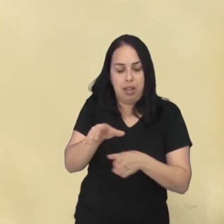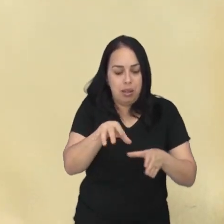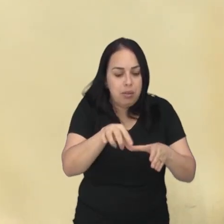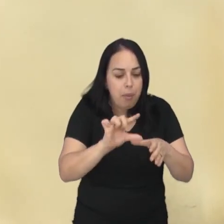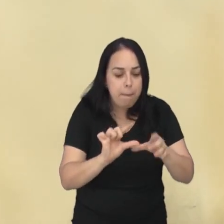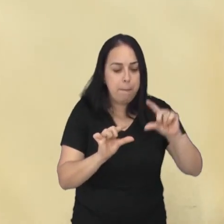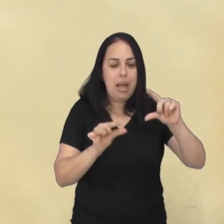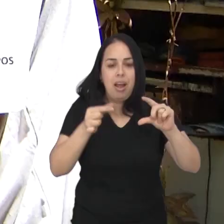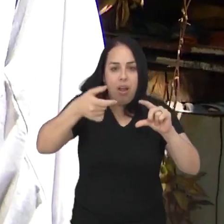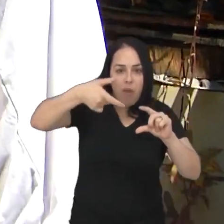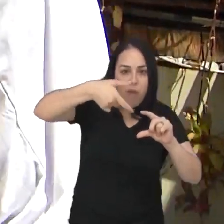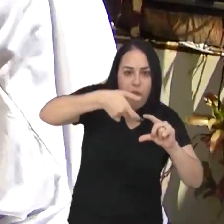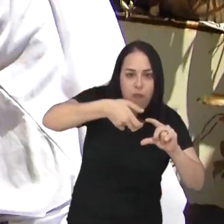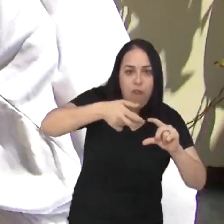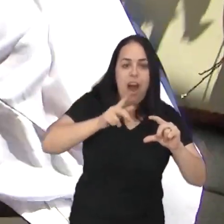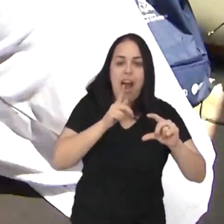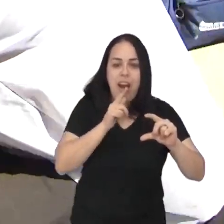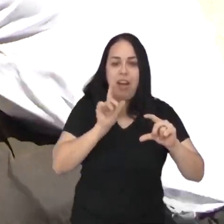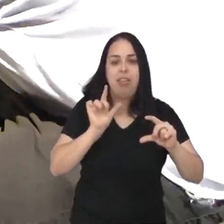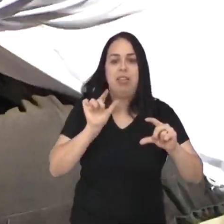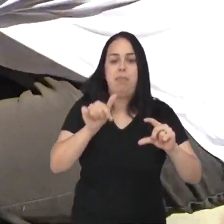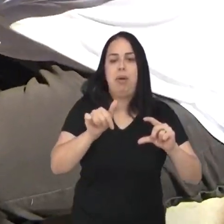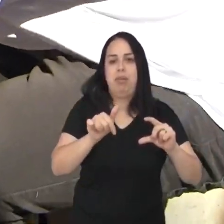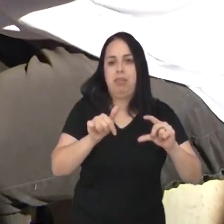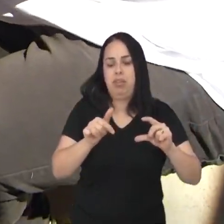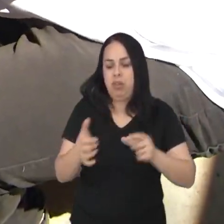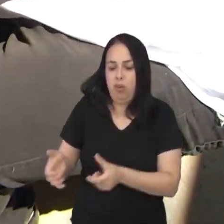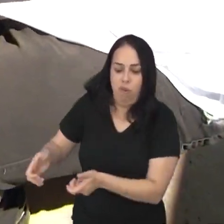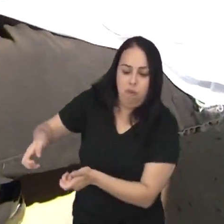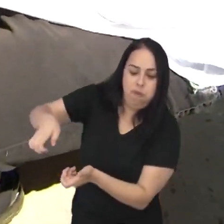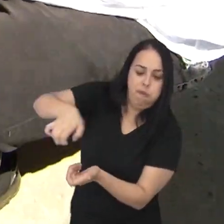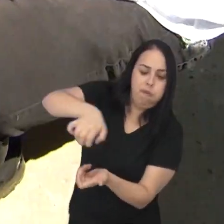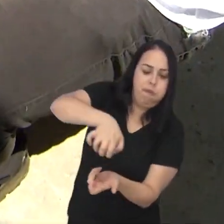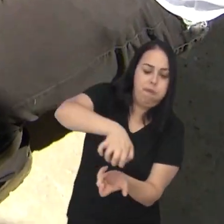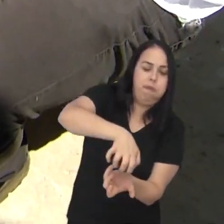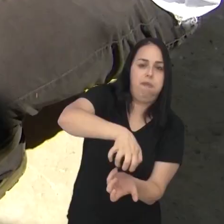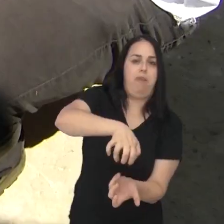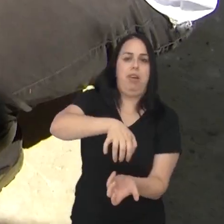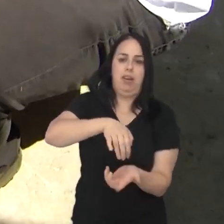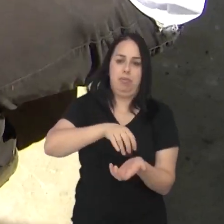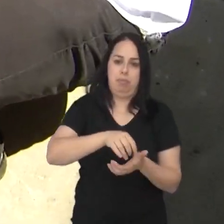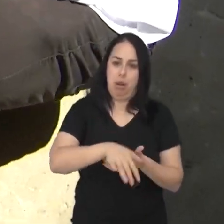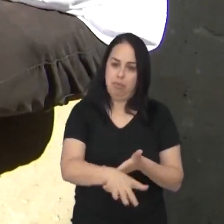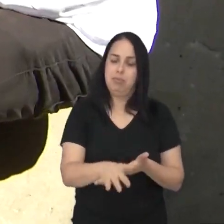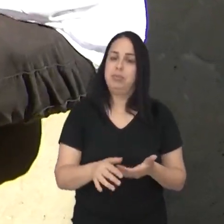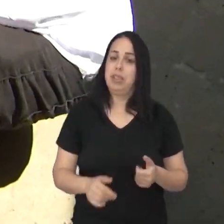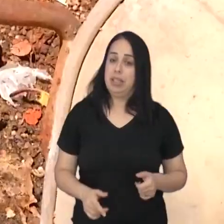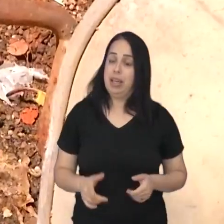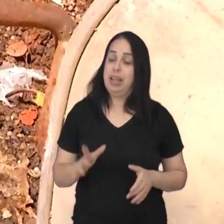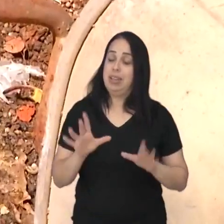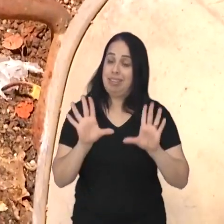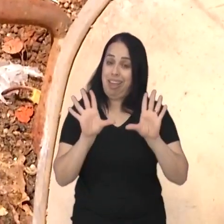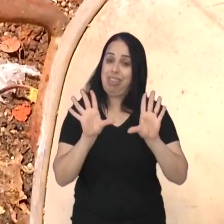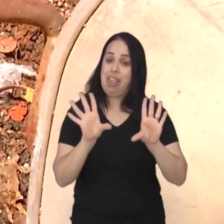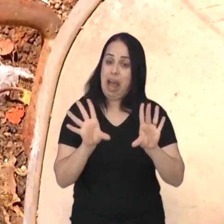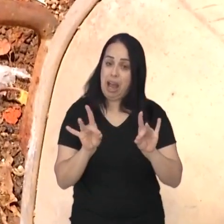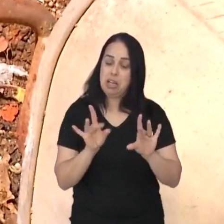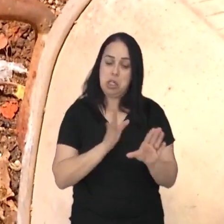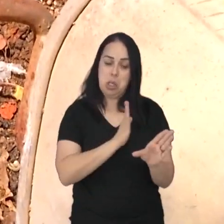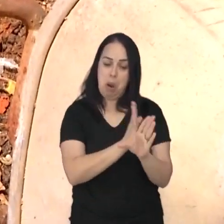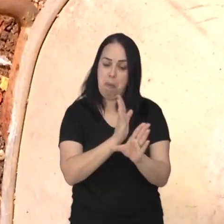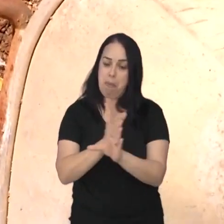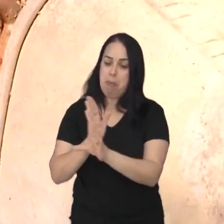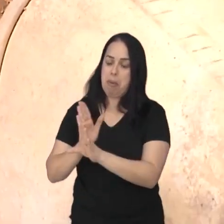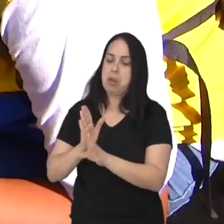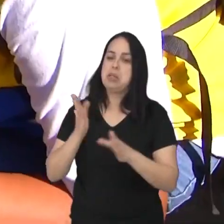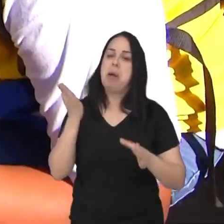agente recolhe uma amostra. Depois é feito o chamado controle mecânico, que é a dispensa do que foi encontrado. E são muitos detalhes